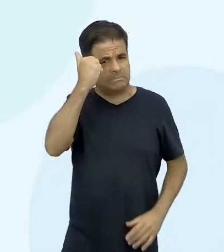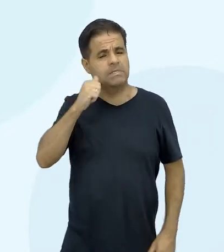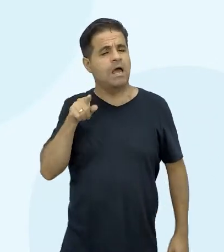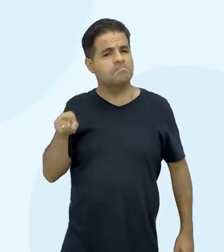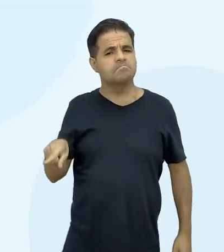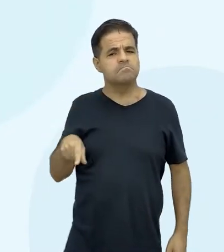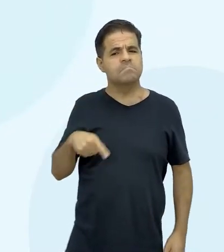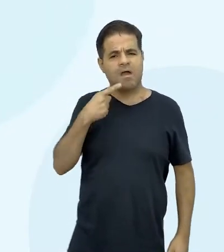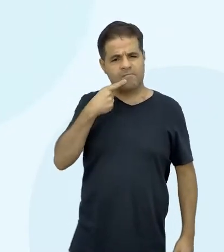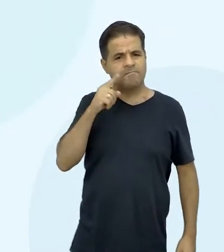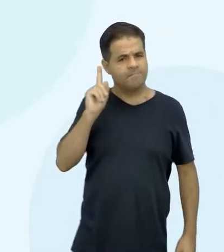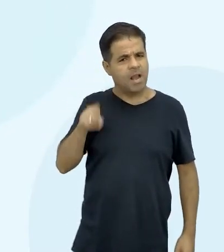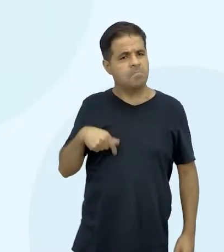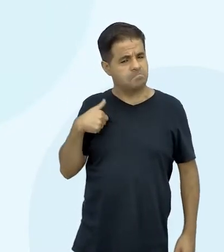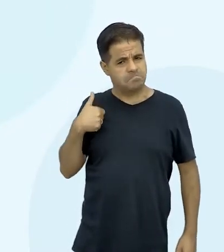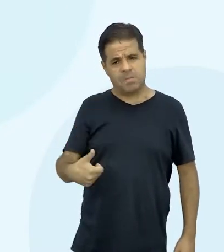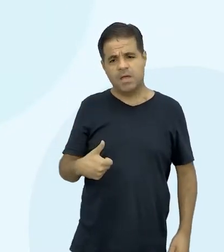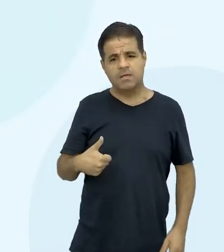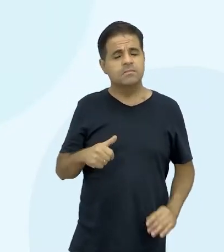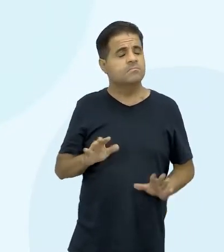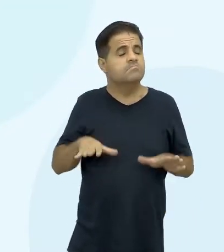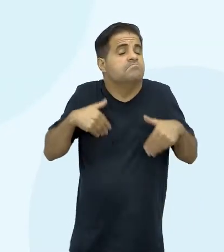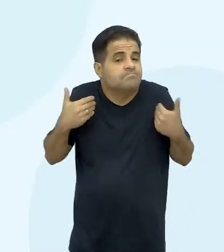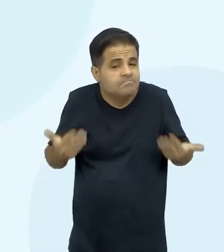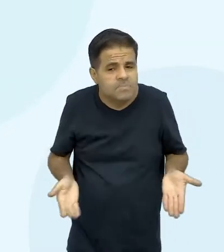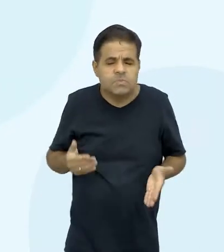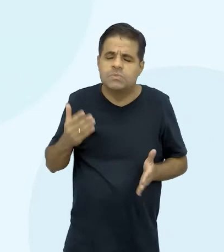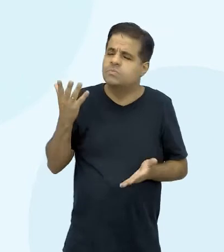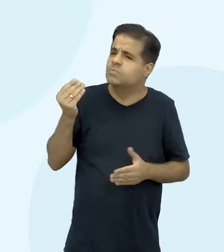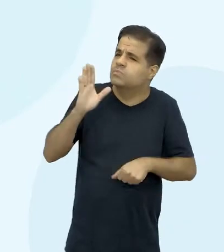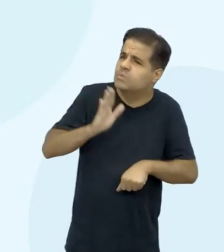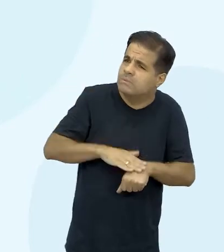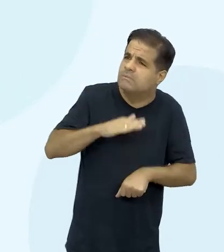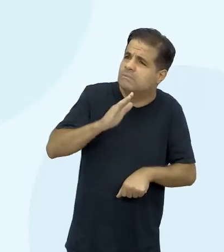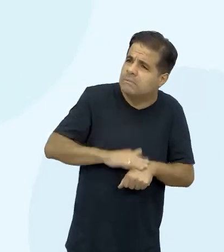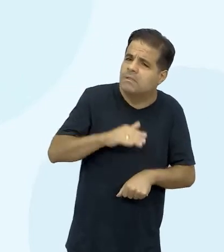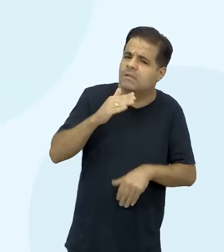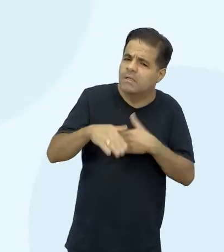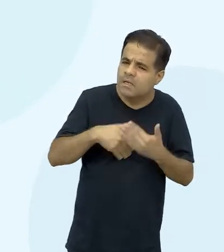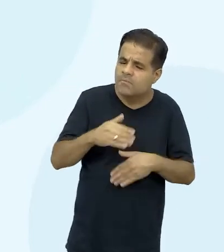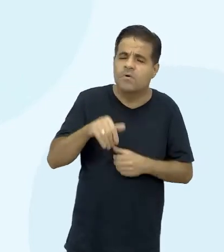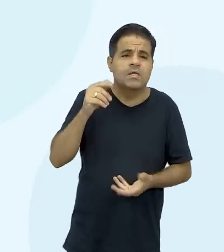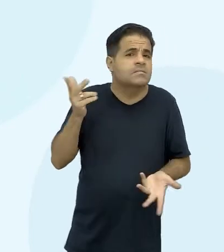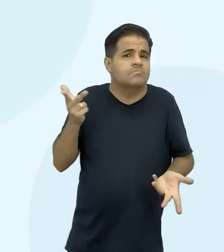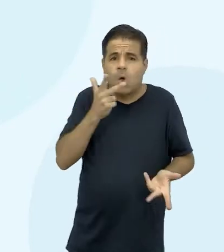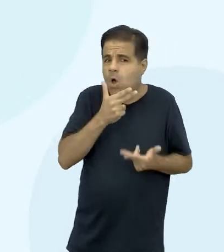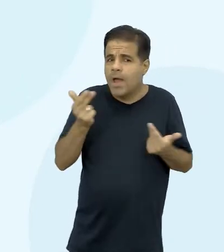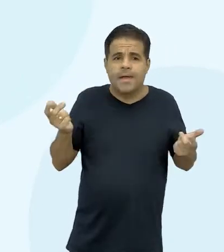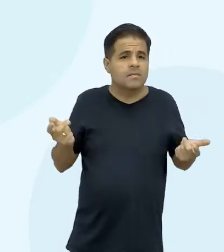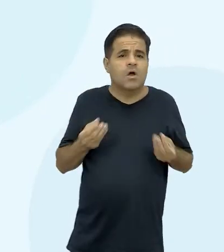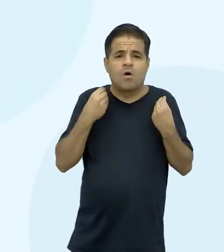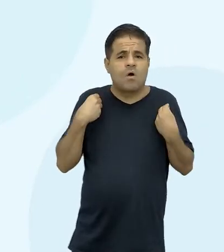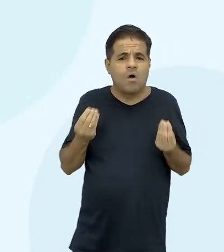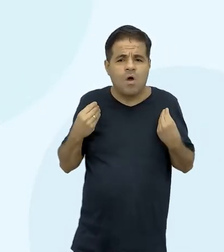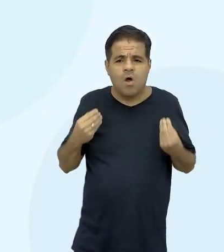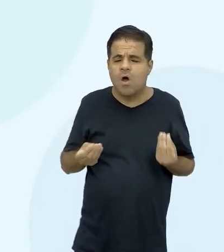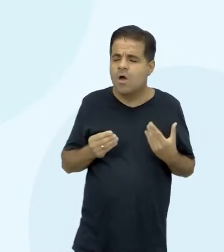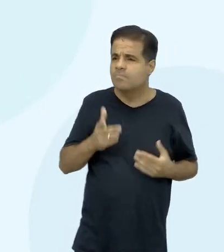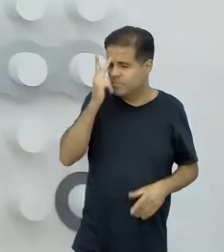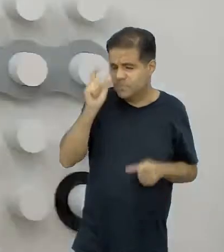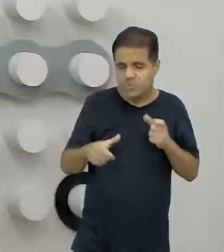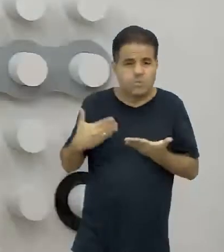né? Só que isso, durante muito tempo, foi um tabu, né? Porque como assim